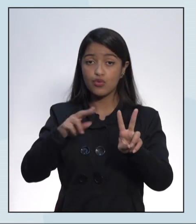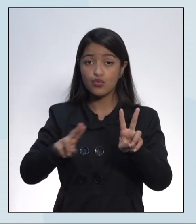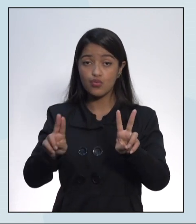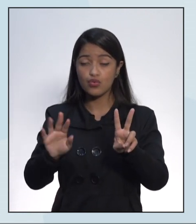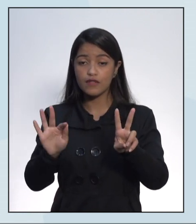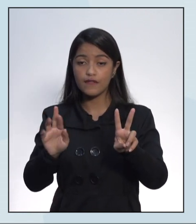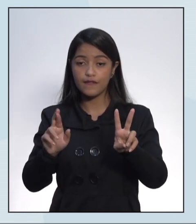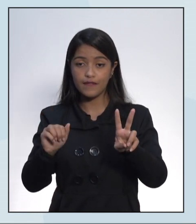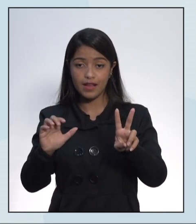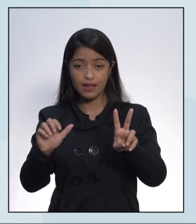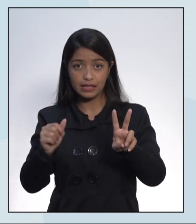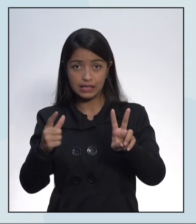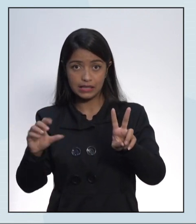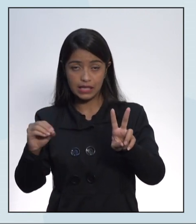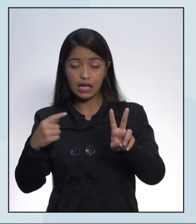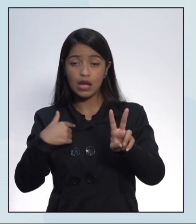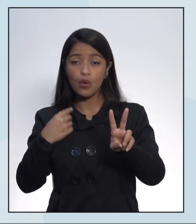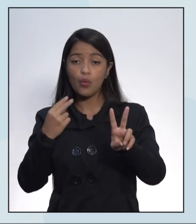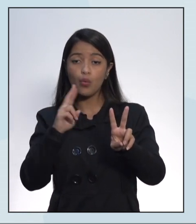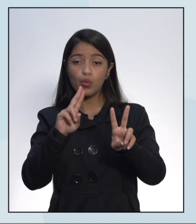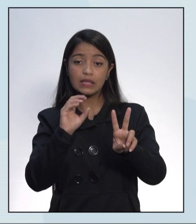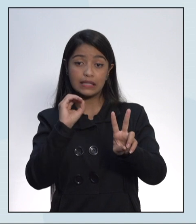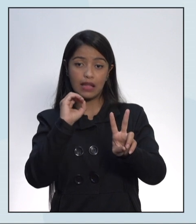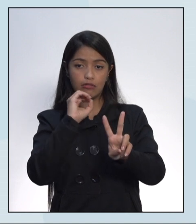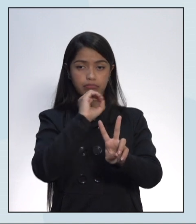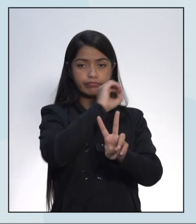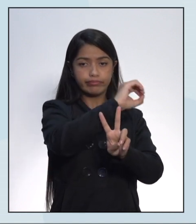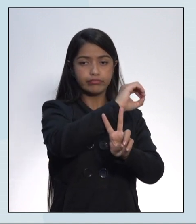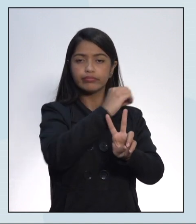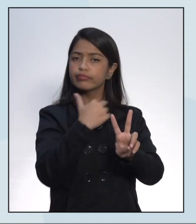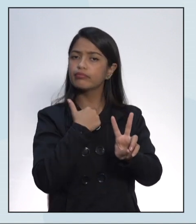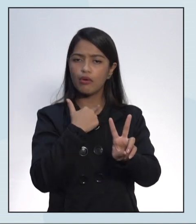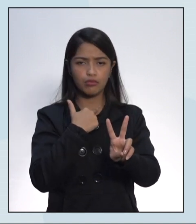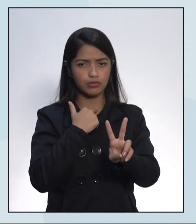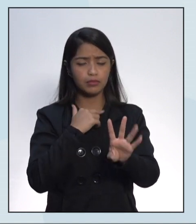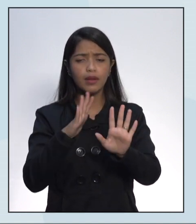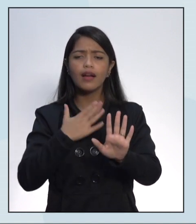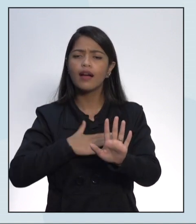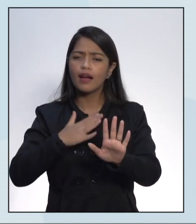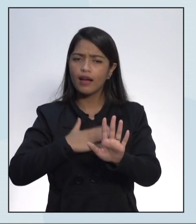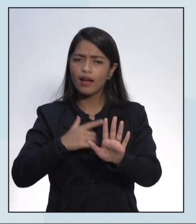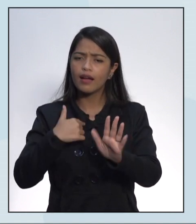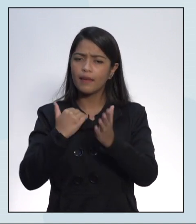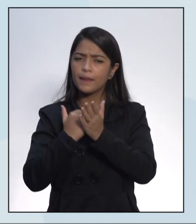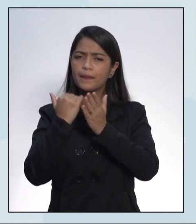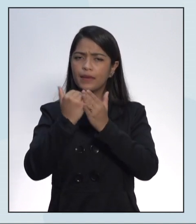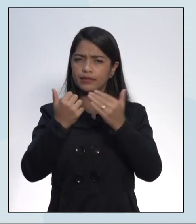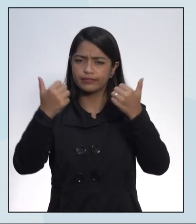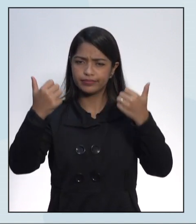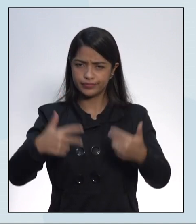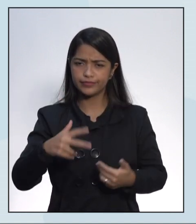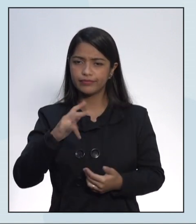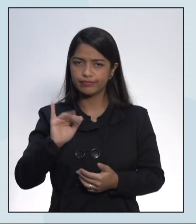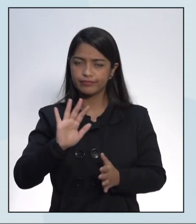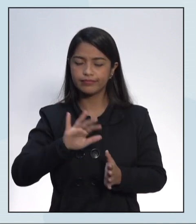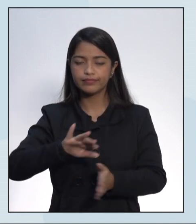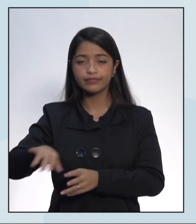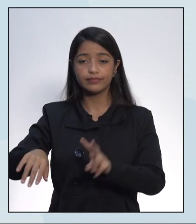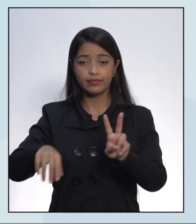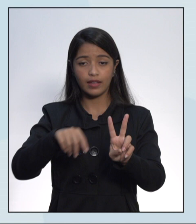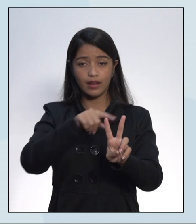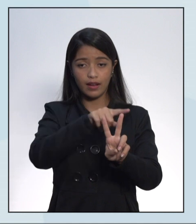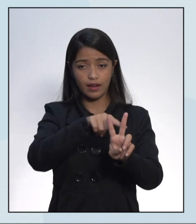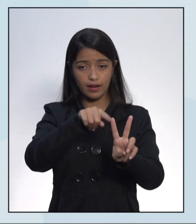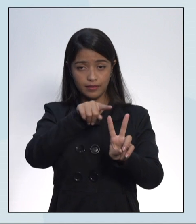né, o 0 não pode ser o denominador. Tá bom? Mas calma que eu já falo isso daqui a pouquinho, beleza. né? Bom, o n é o índice, o a é